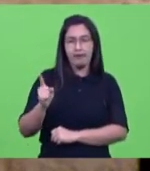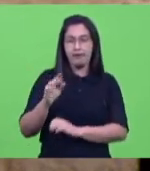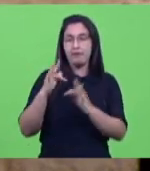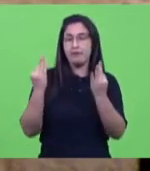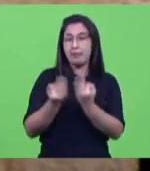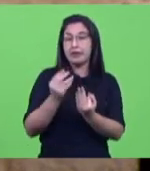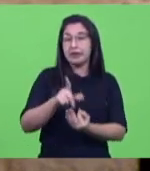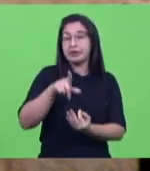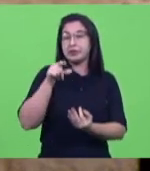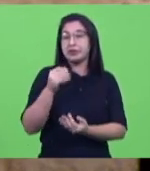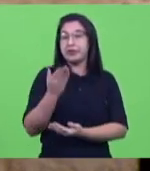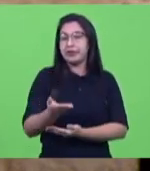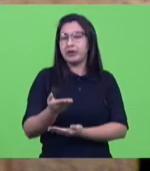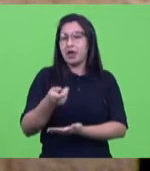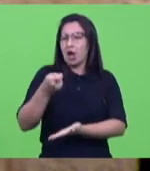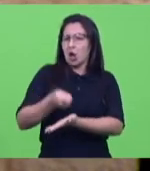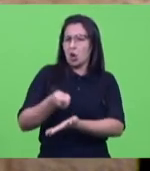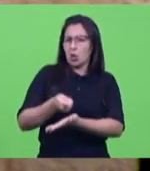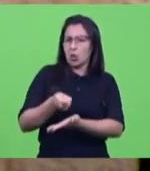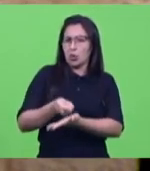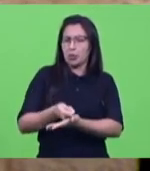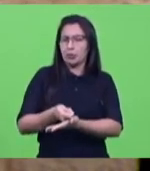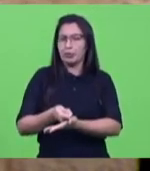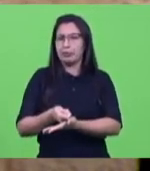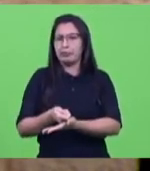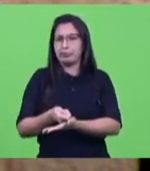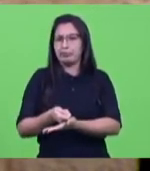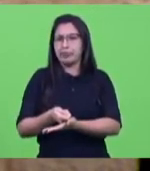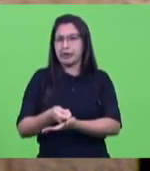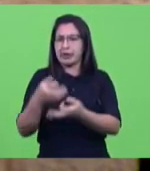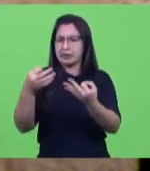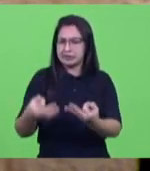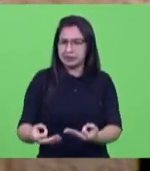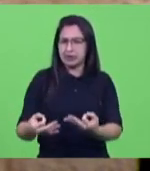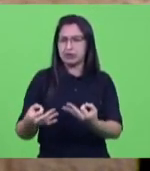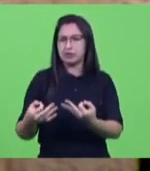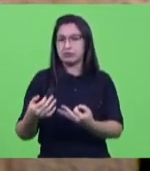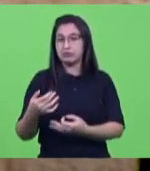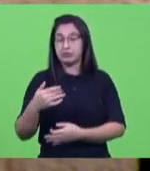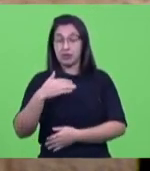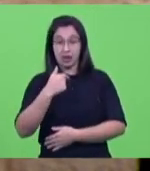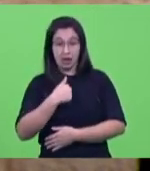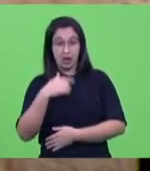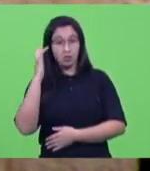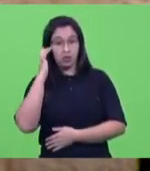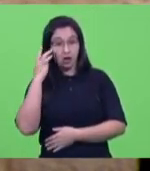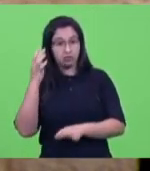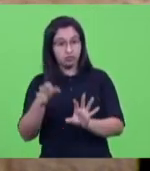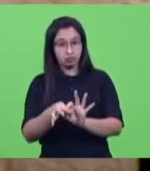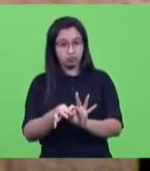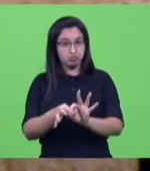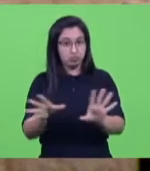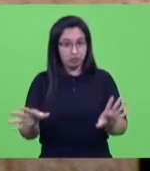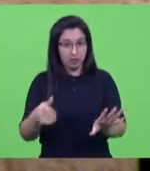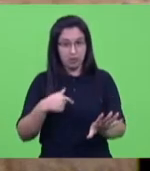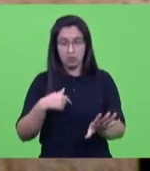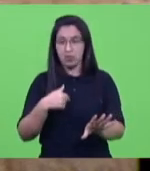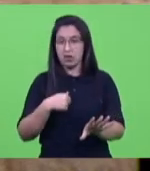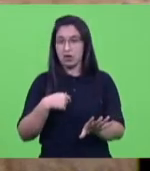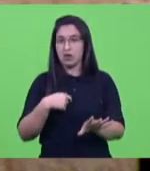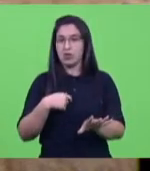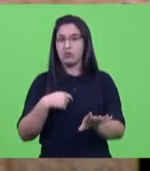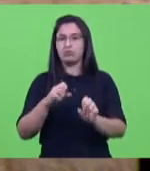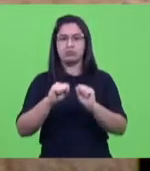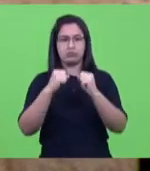algo que você gostaria que ela fizesse. Na minha visão, eu sou um liberal. Eu defendo a liberdade das famílias